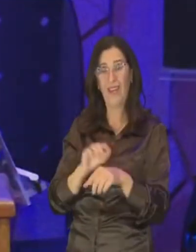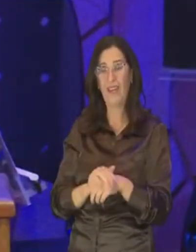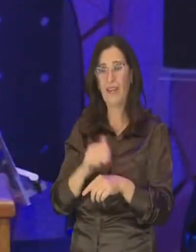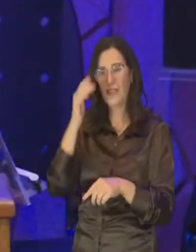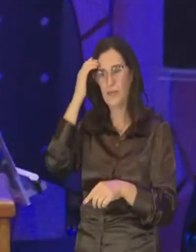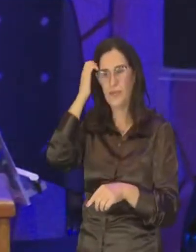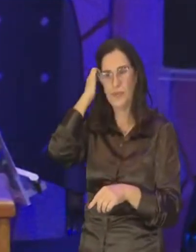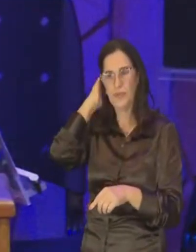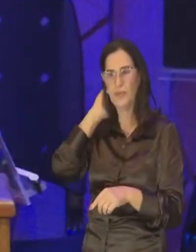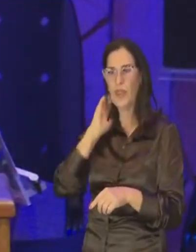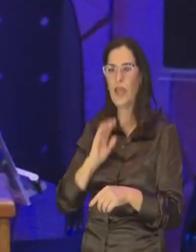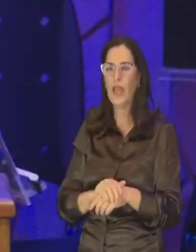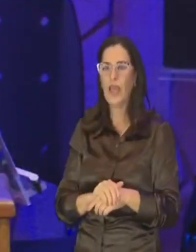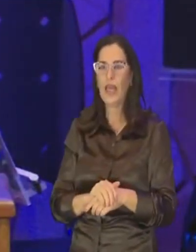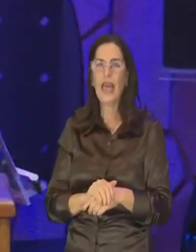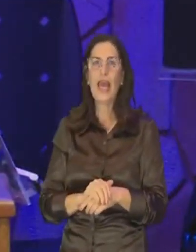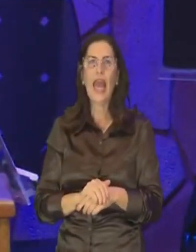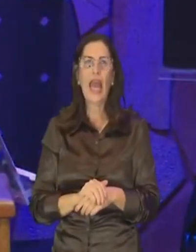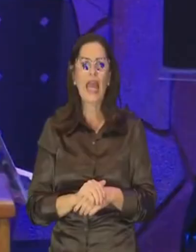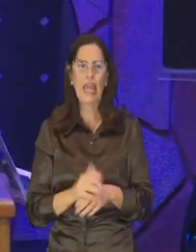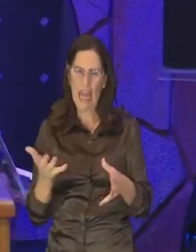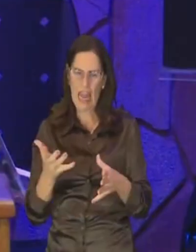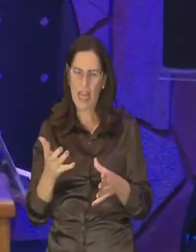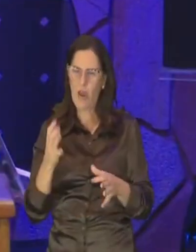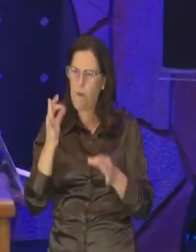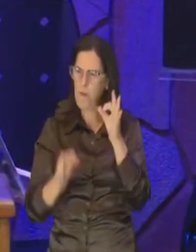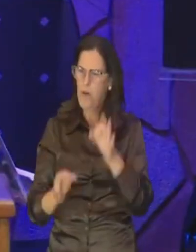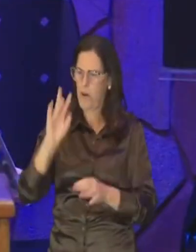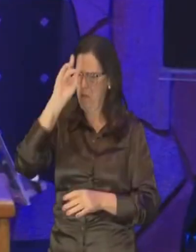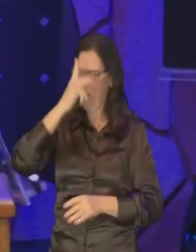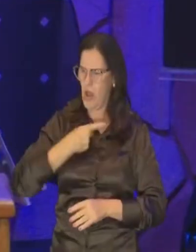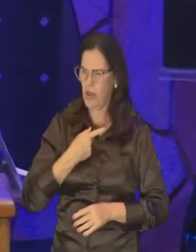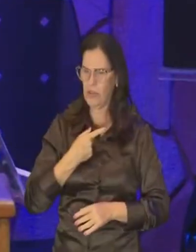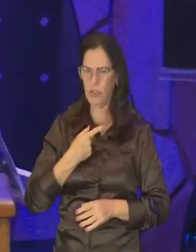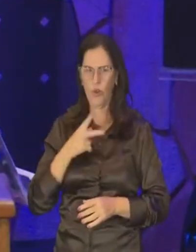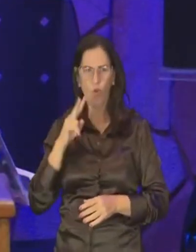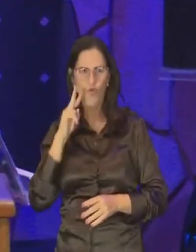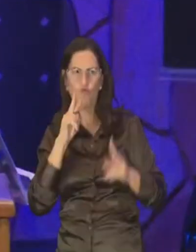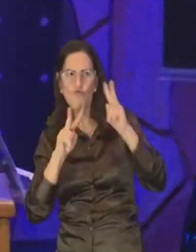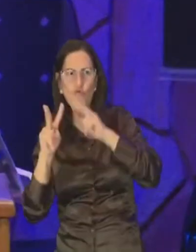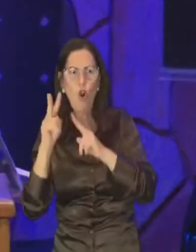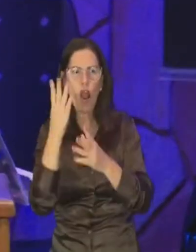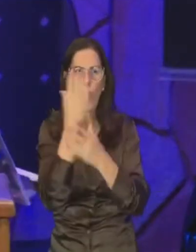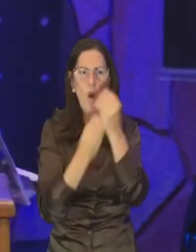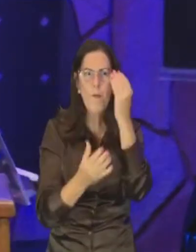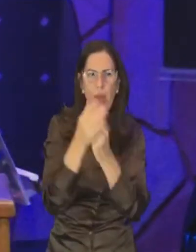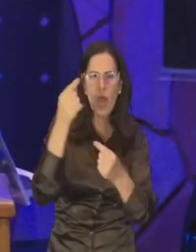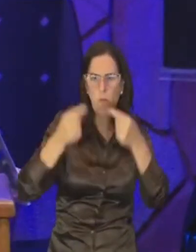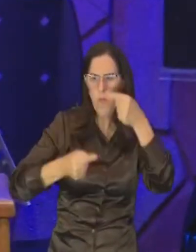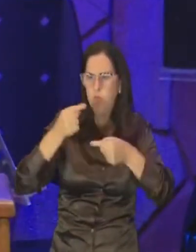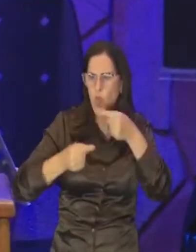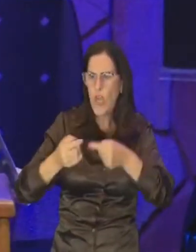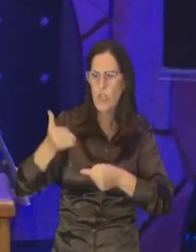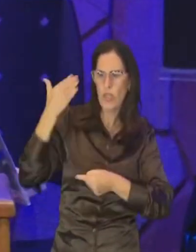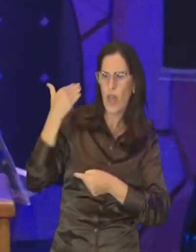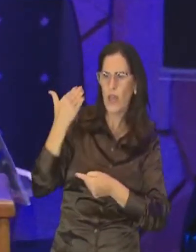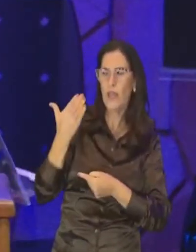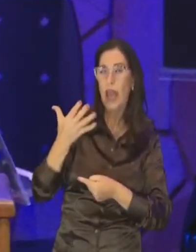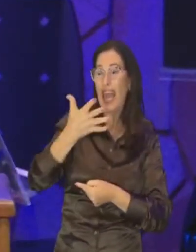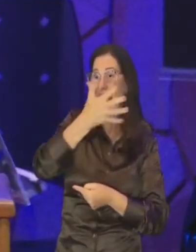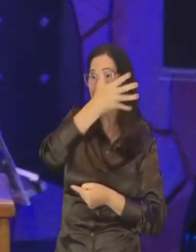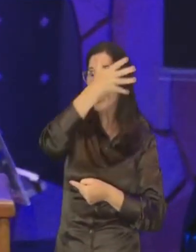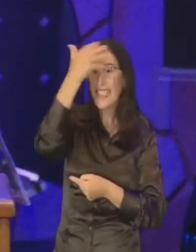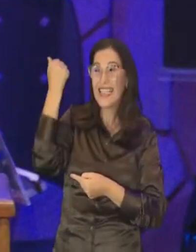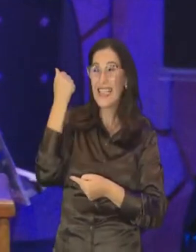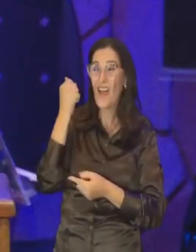querendo fazer a própria justiça com os olhos, com as mãos, com a política da época, esquecendo